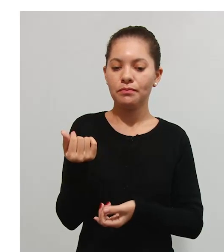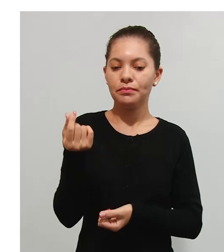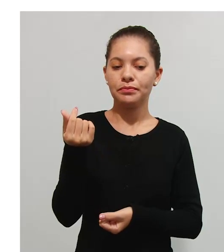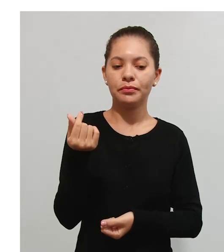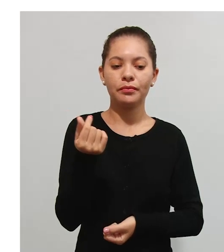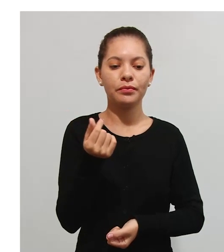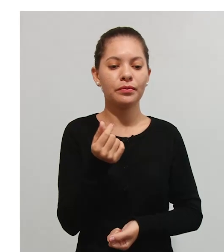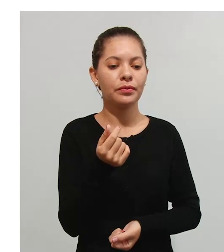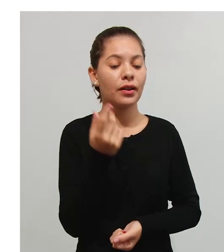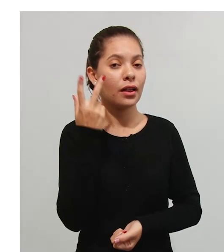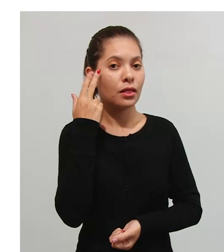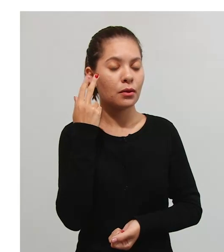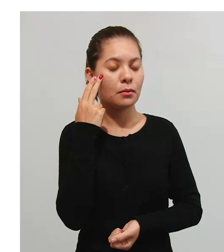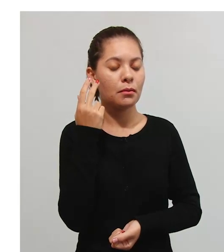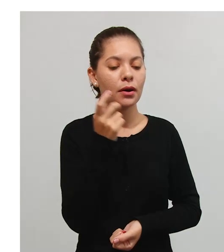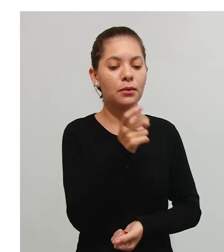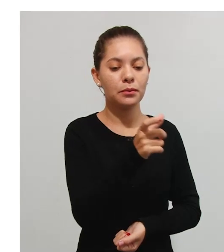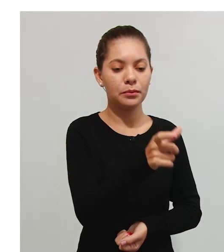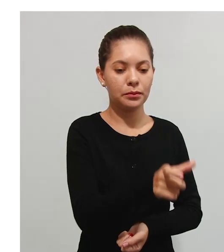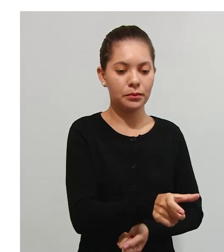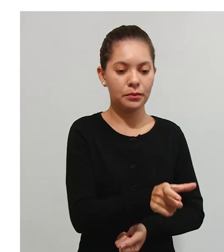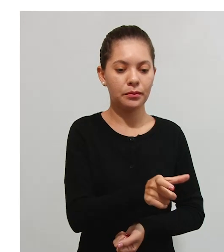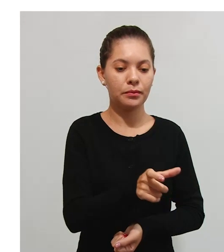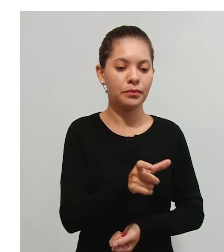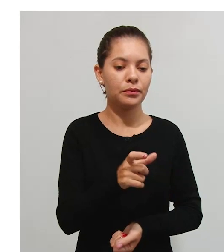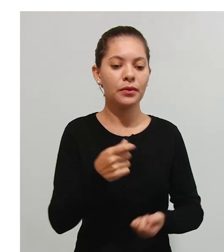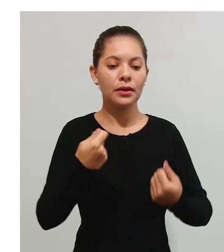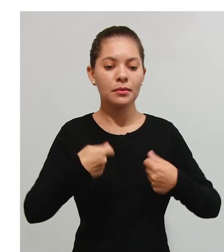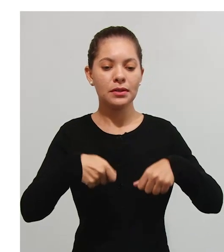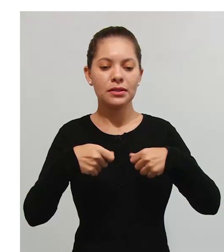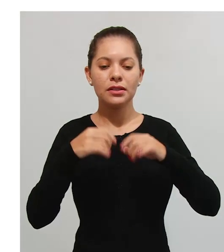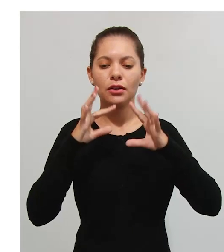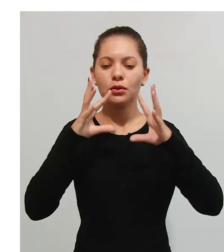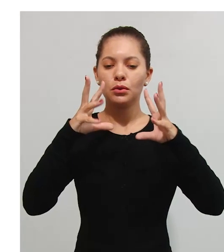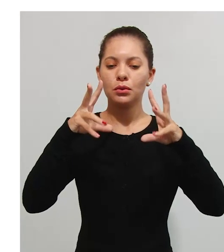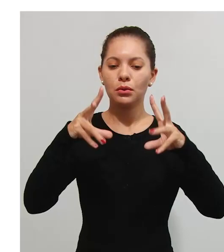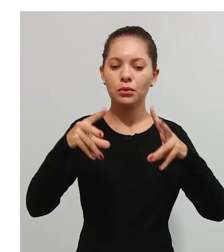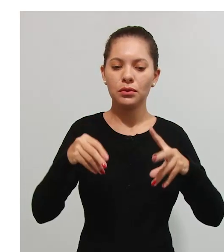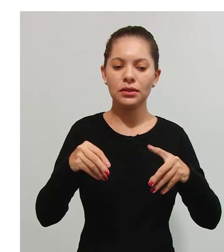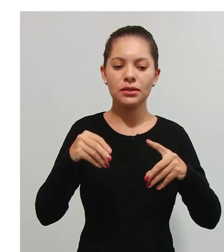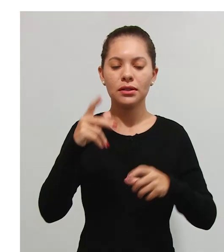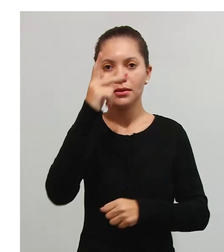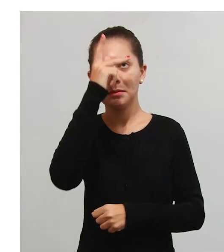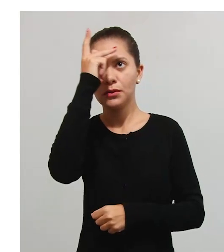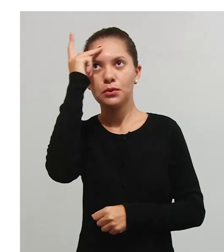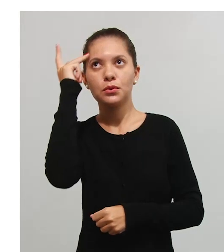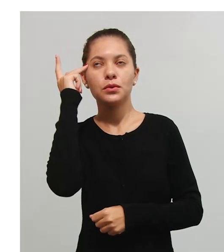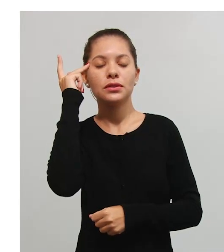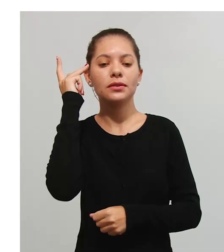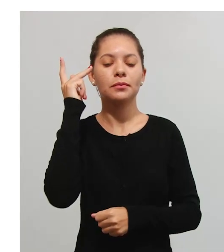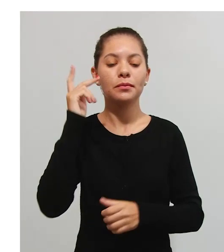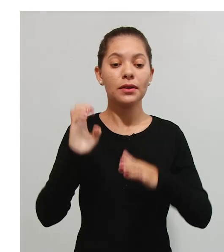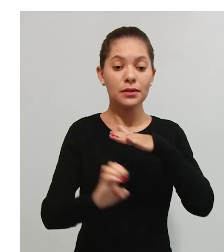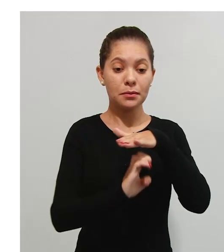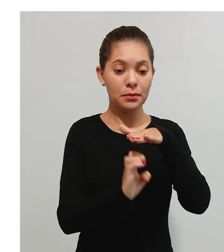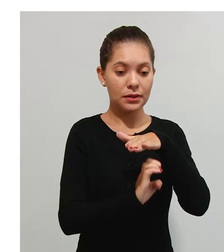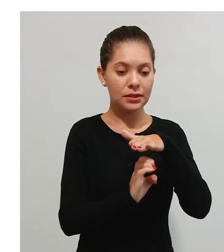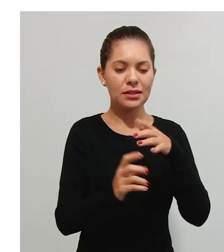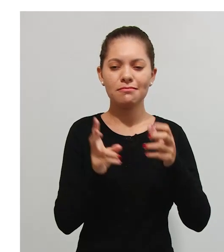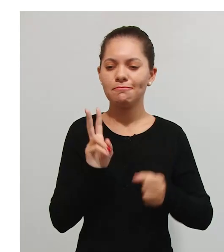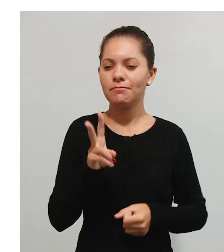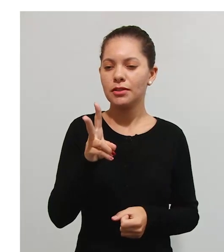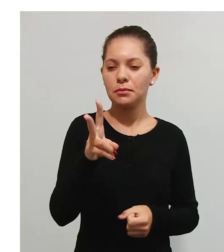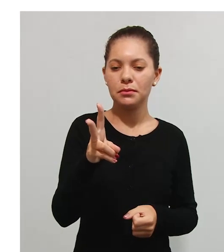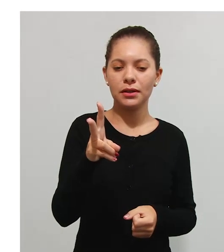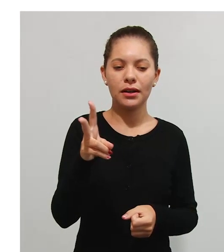autossuficientes, tá? E aí as empresas tradicionais, elas têm a tentativa de ser todas as coisas para todas as pessoas.